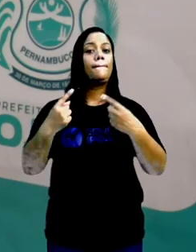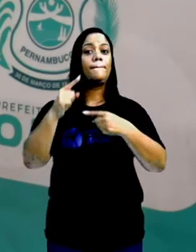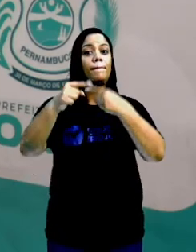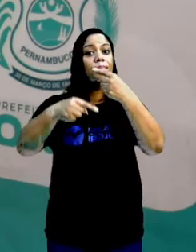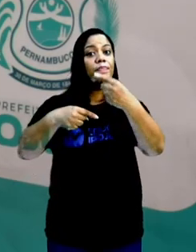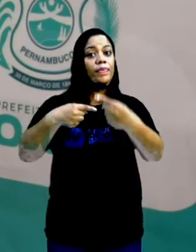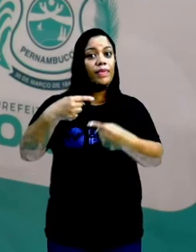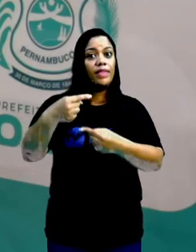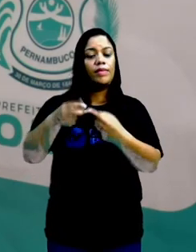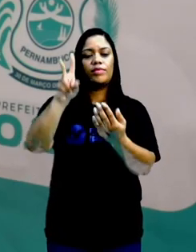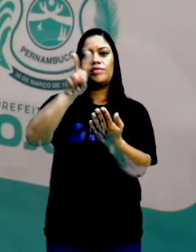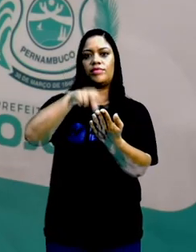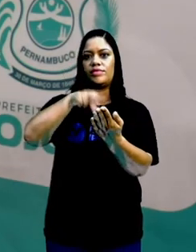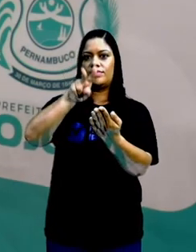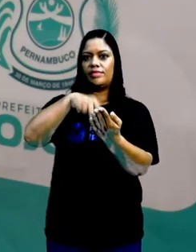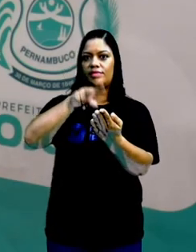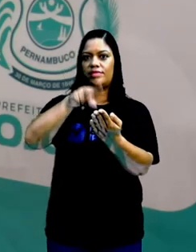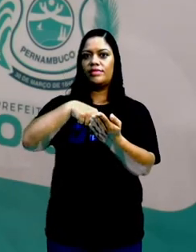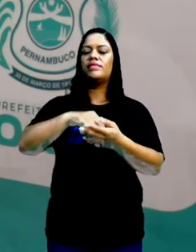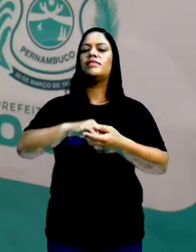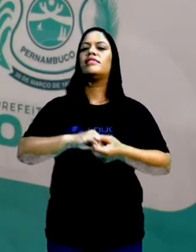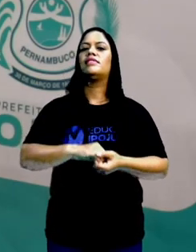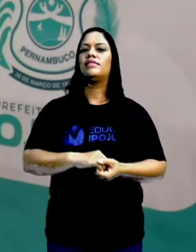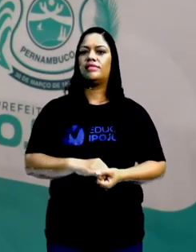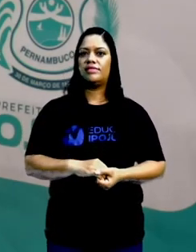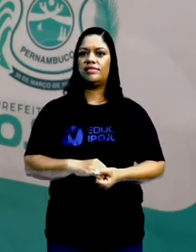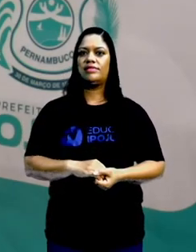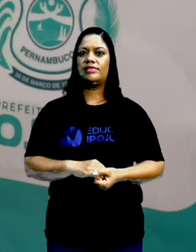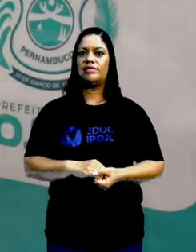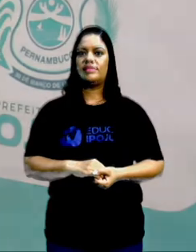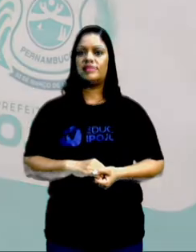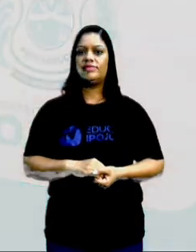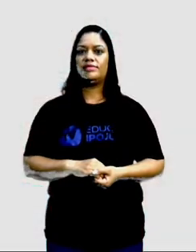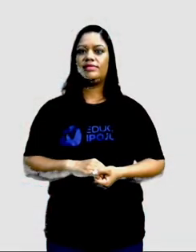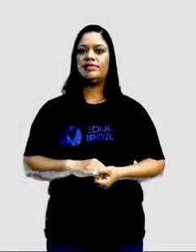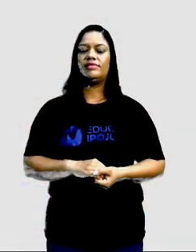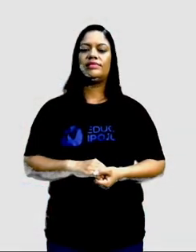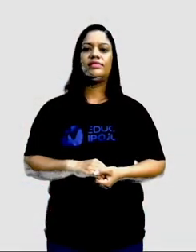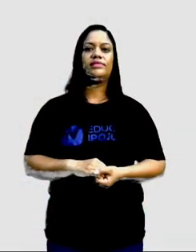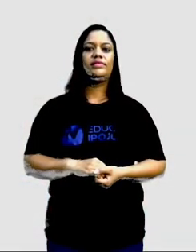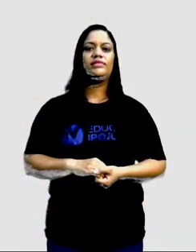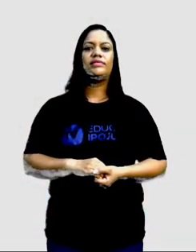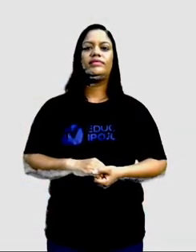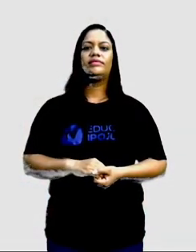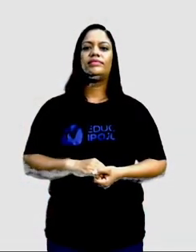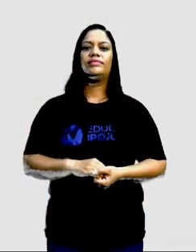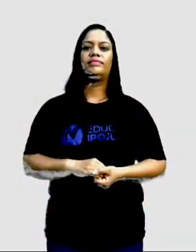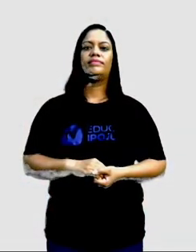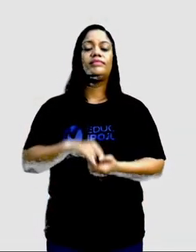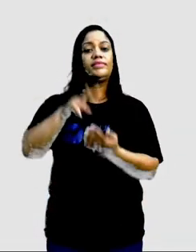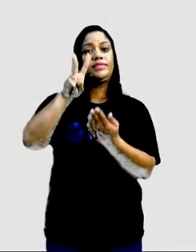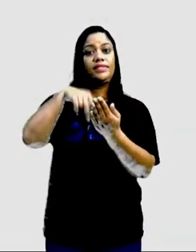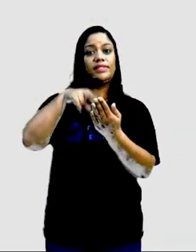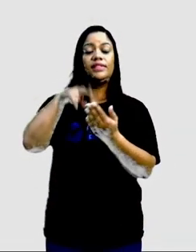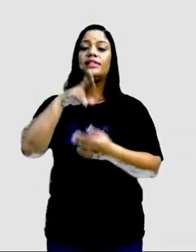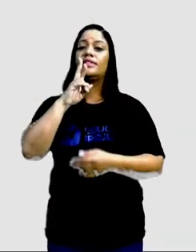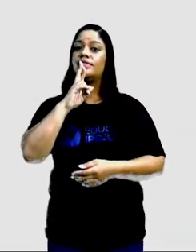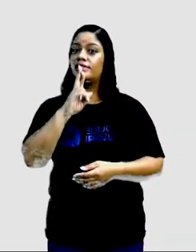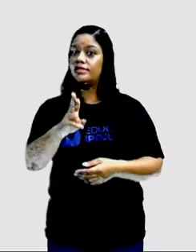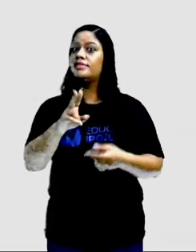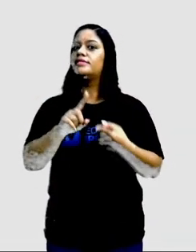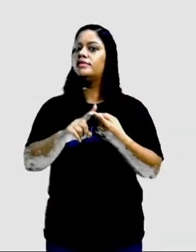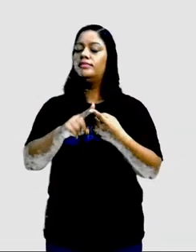leia o cálculo, como foi lido anterior. E também leia a